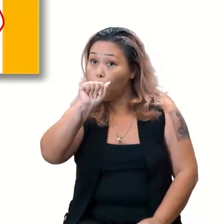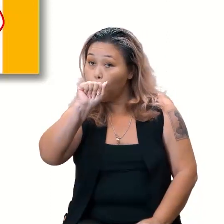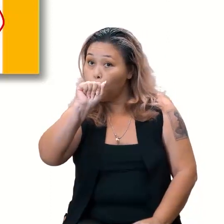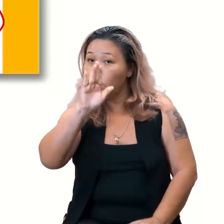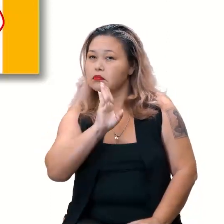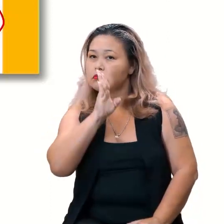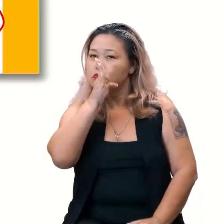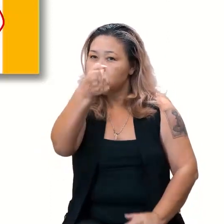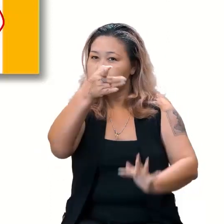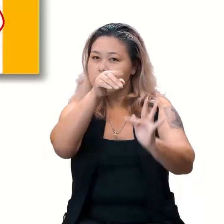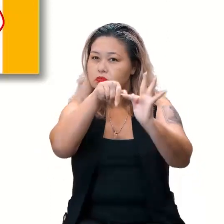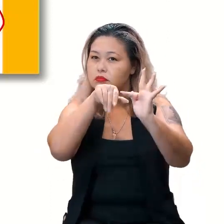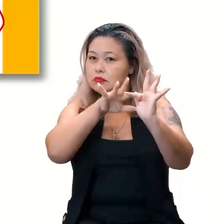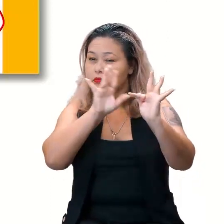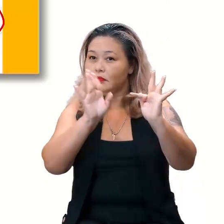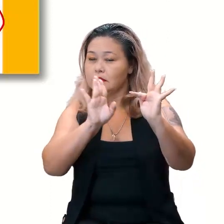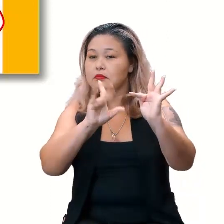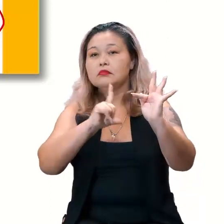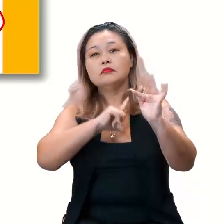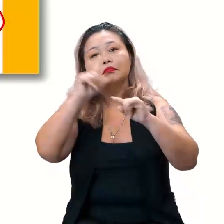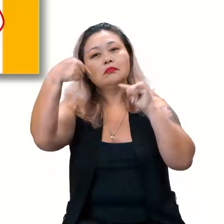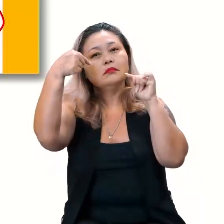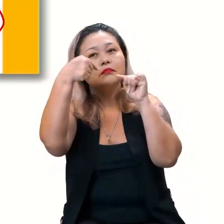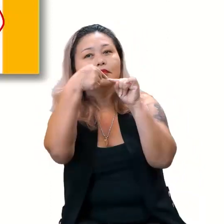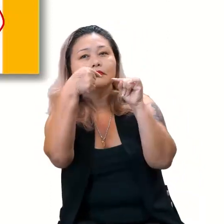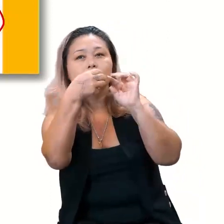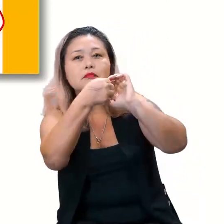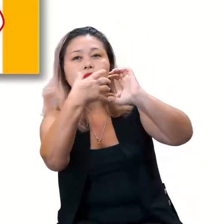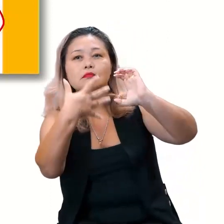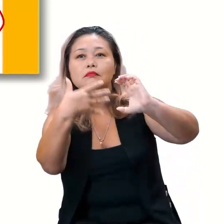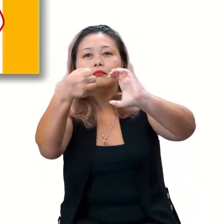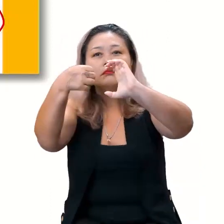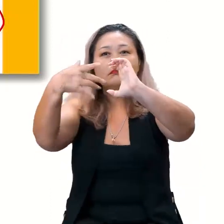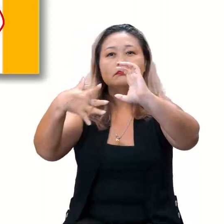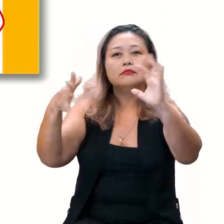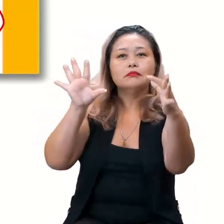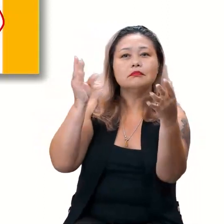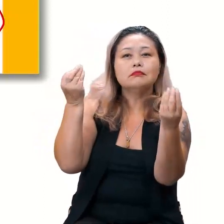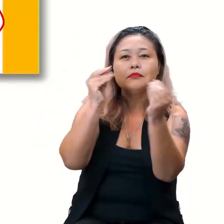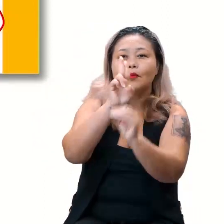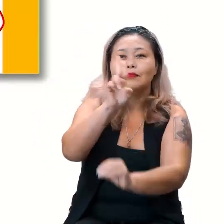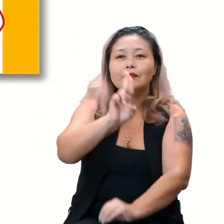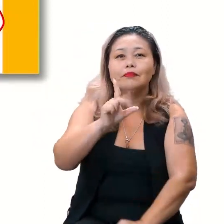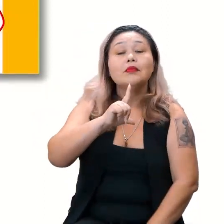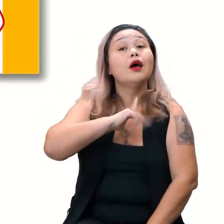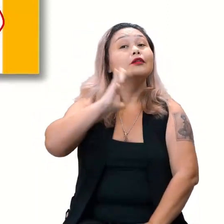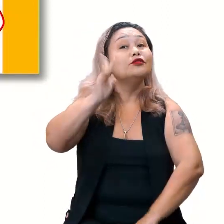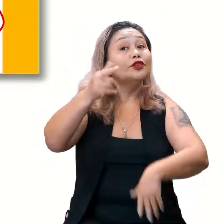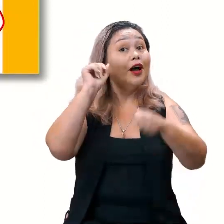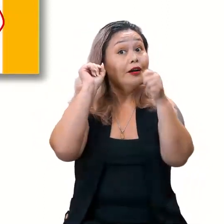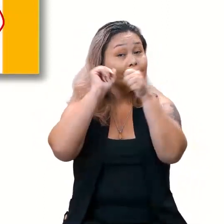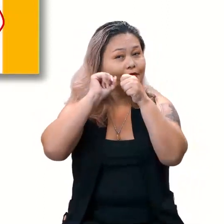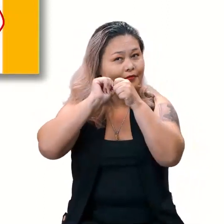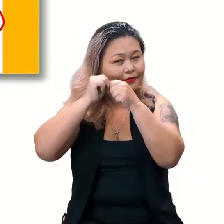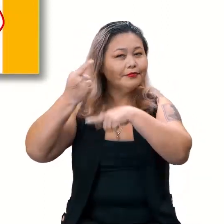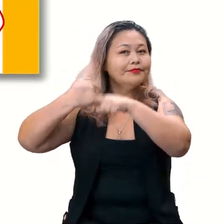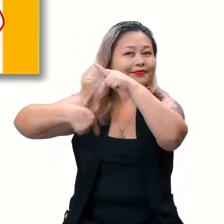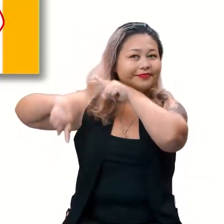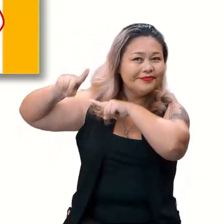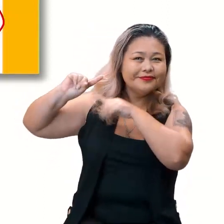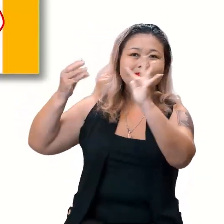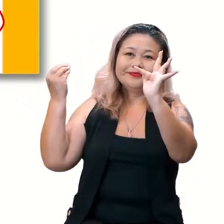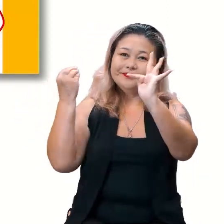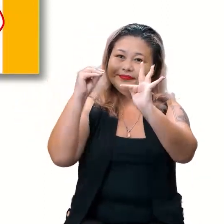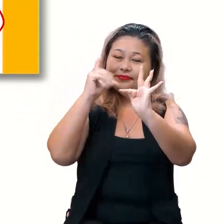específica agora, de acordo com a sua característica. E o mais legal é que eles já fizeram o passo a passo da construção do gráfico, então